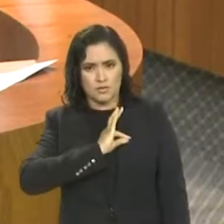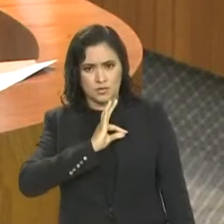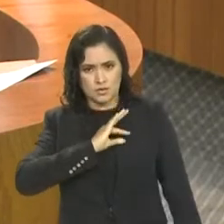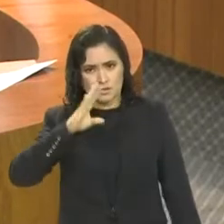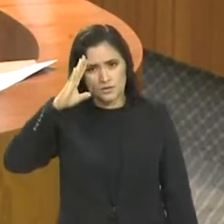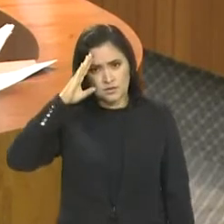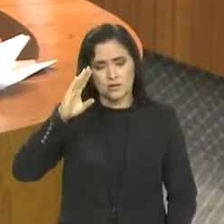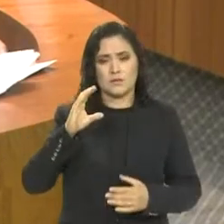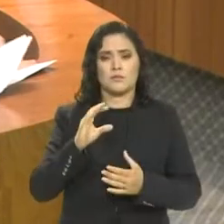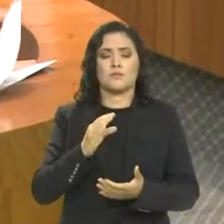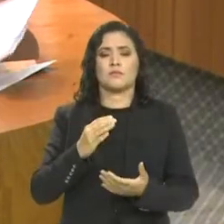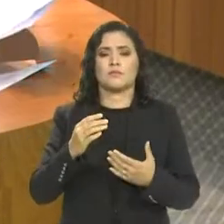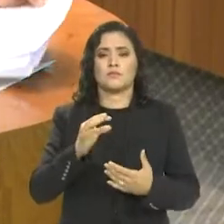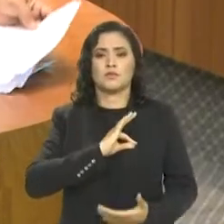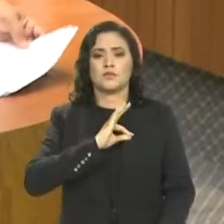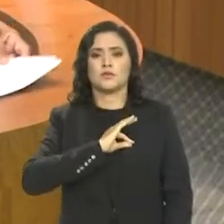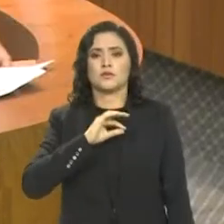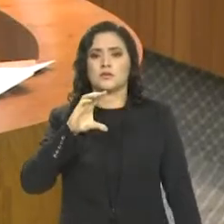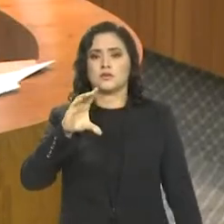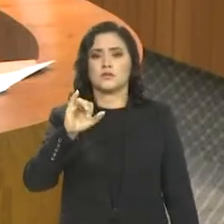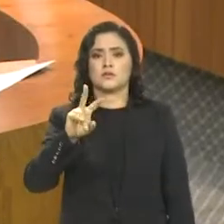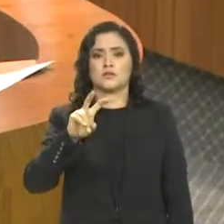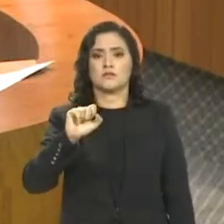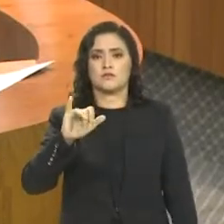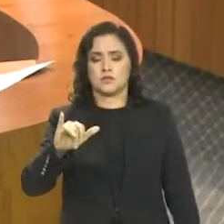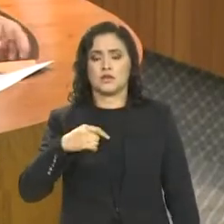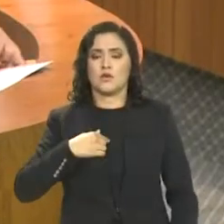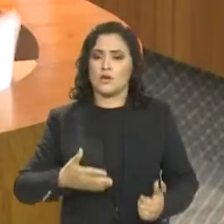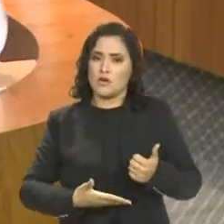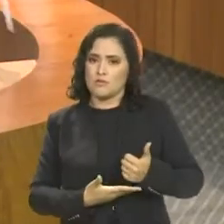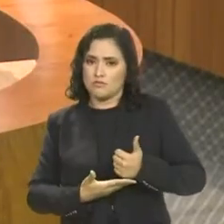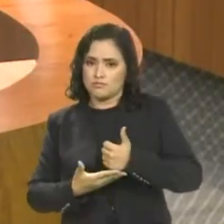e deputado Hélio do Curso. Senhor presidente,